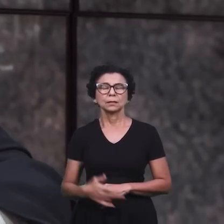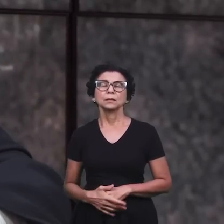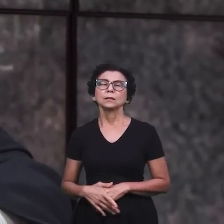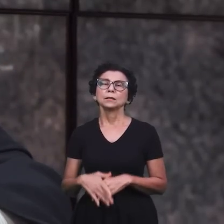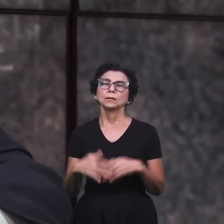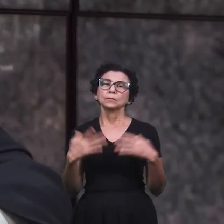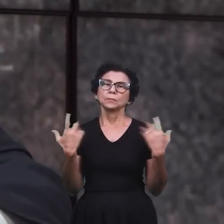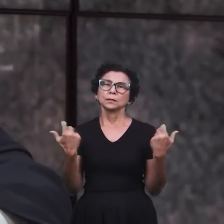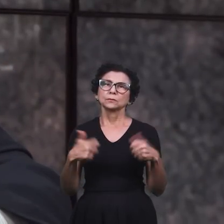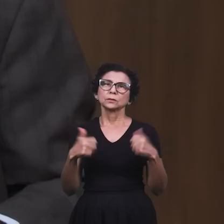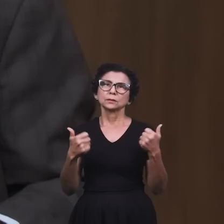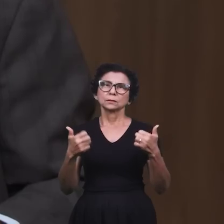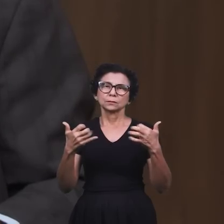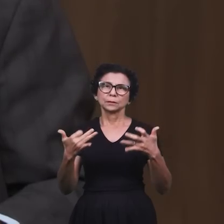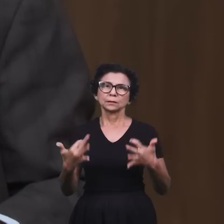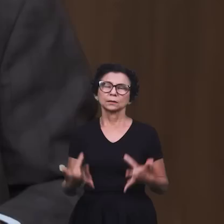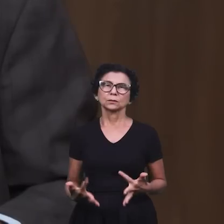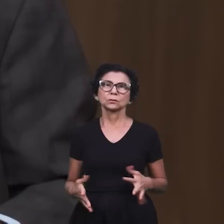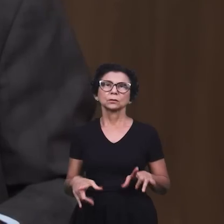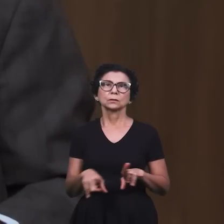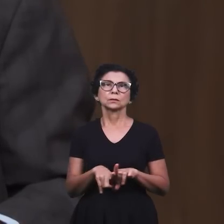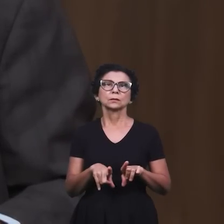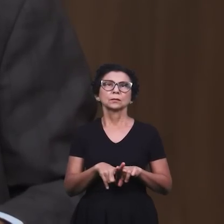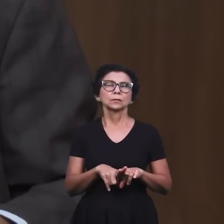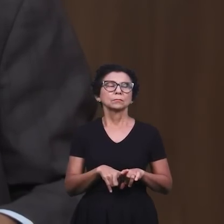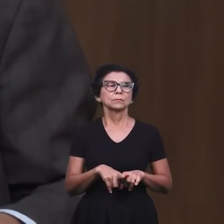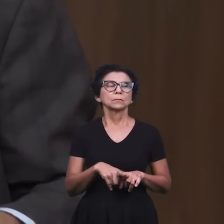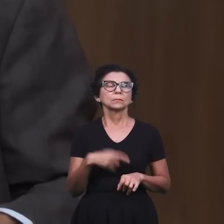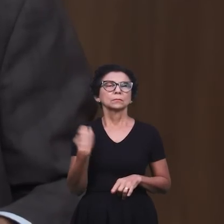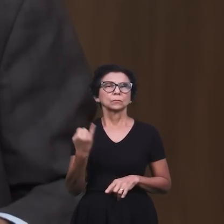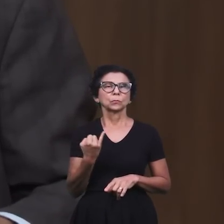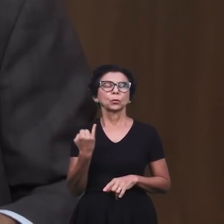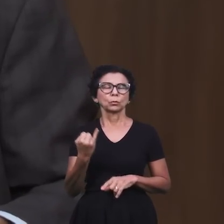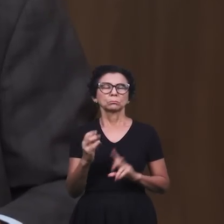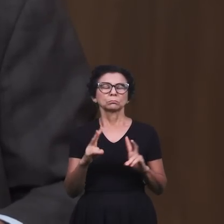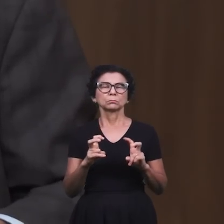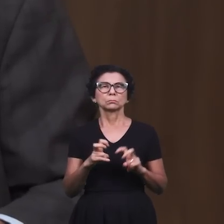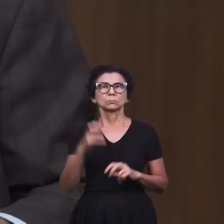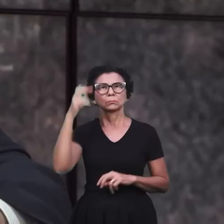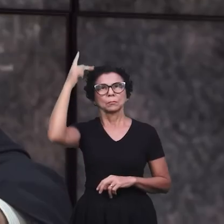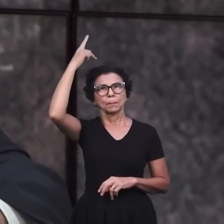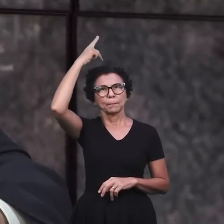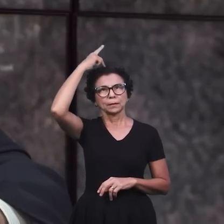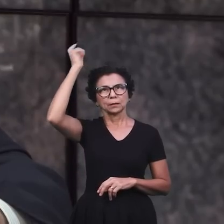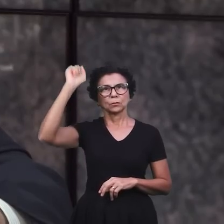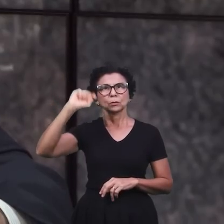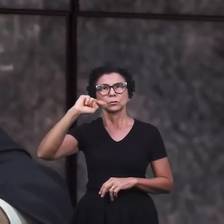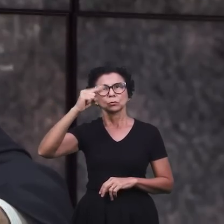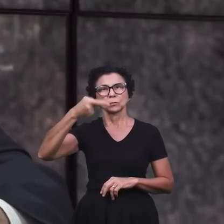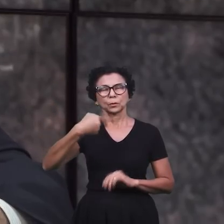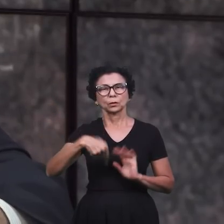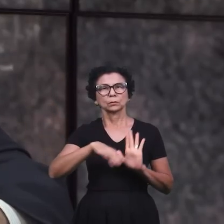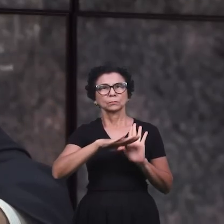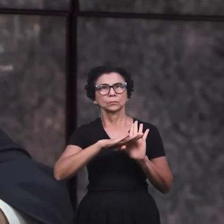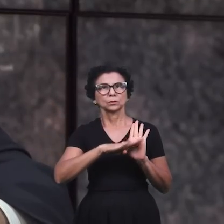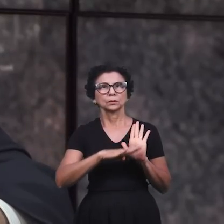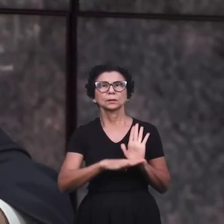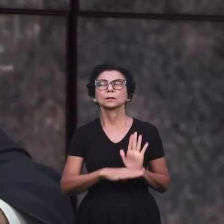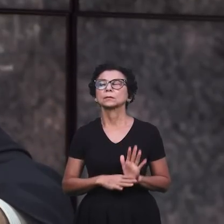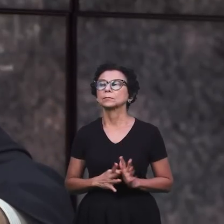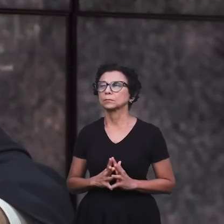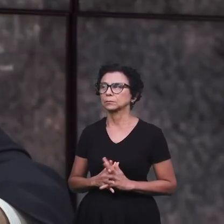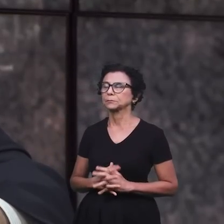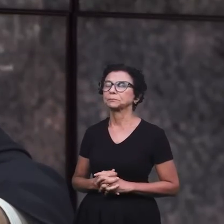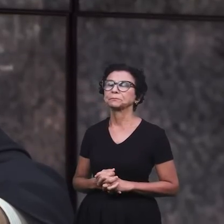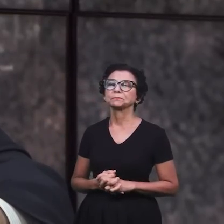diversos pontos. Outro assunto só sobre o Pentecostes, vale a pena. Vamos ter que falar sobre o Pentecostes no próximo episódio. Não é? No próximo episódio podemos